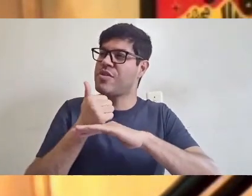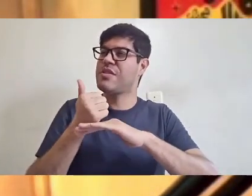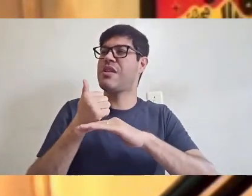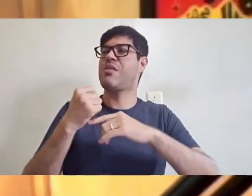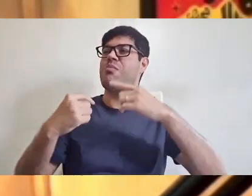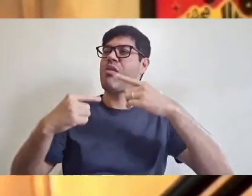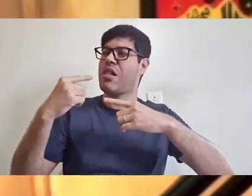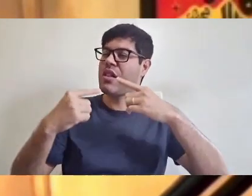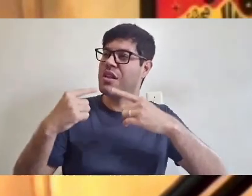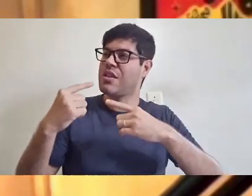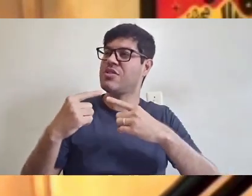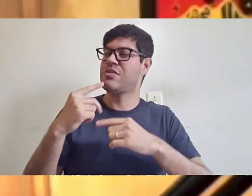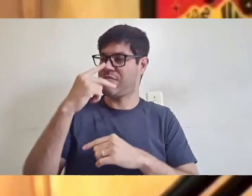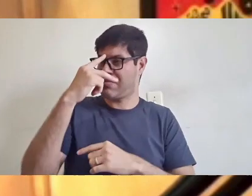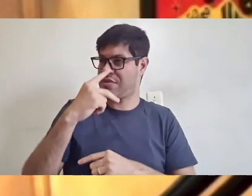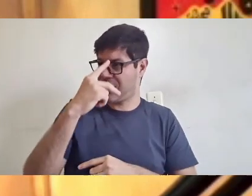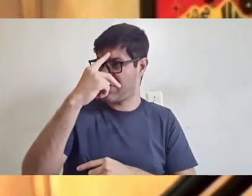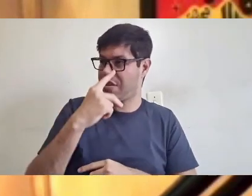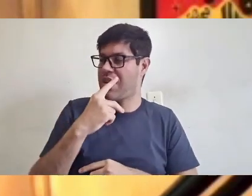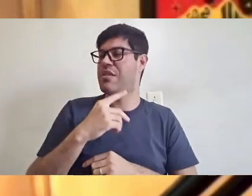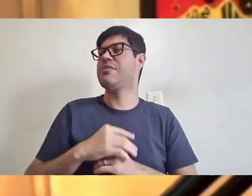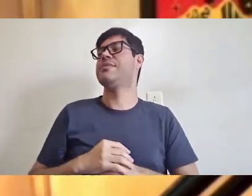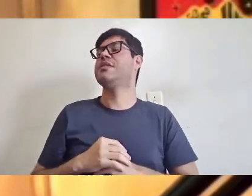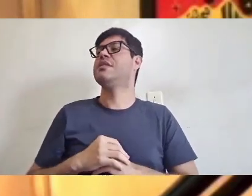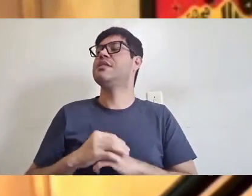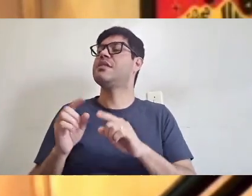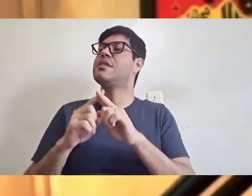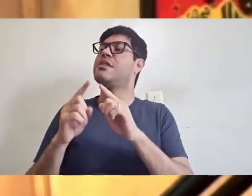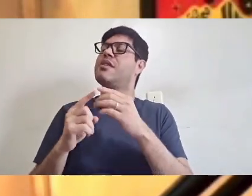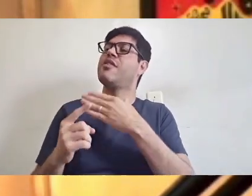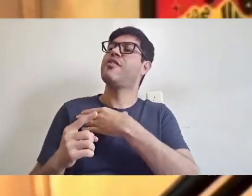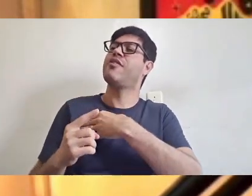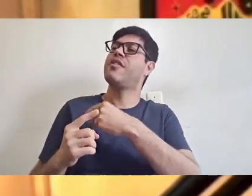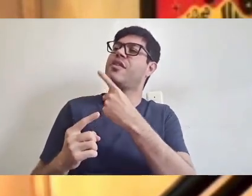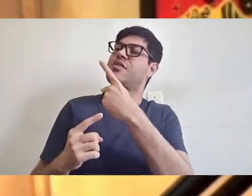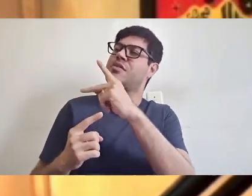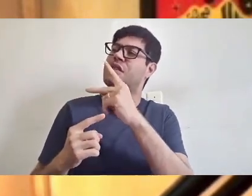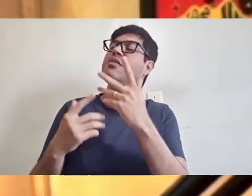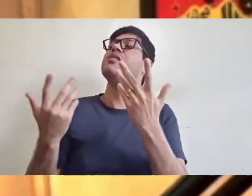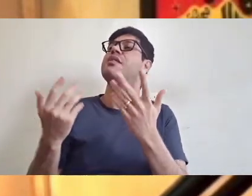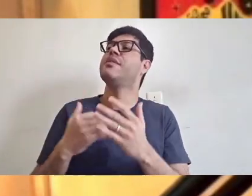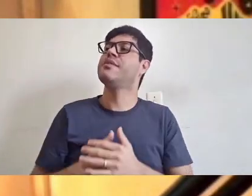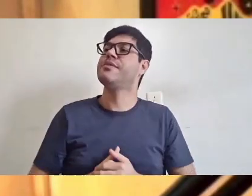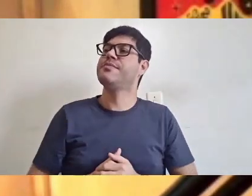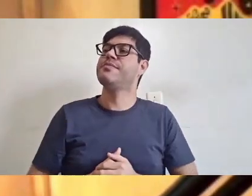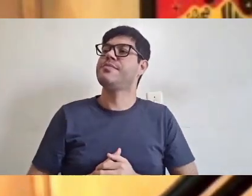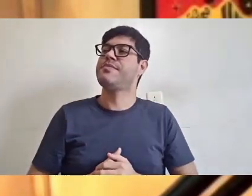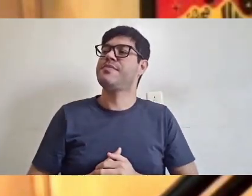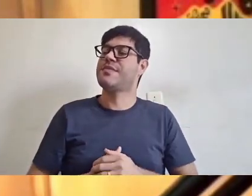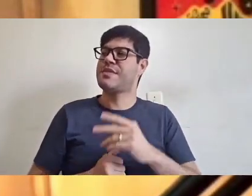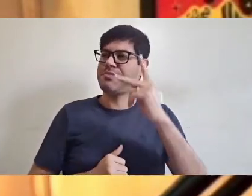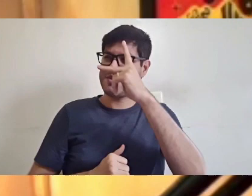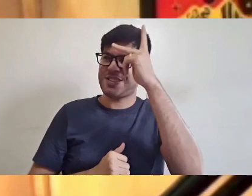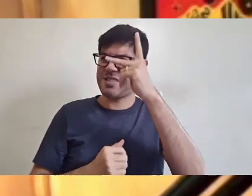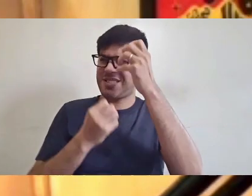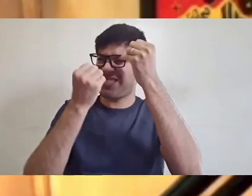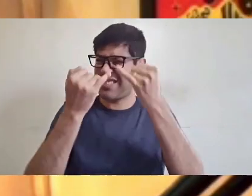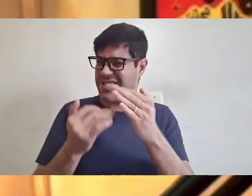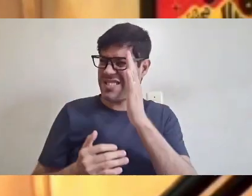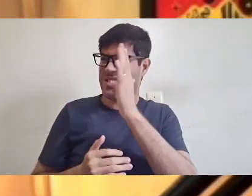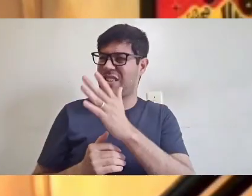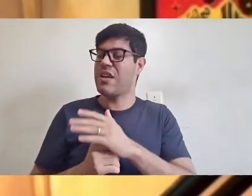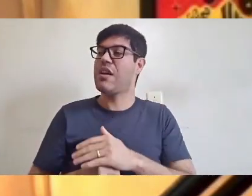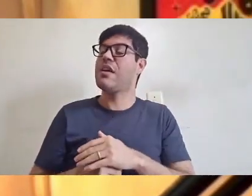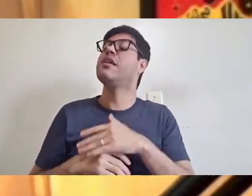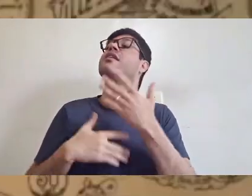política, pessoal, né? E seus filhos? A gente não falou do nome dos filhos, a gente fala muito do Pedrinho. Eu tenho o